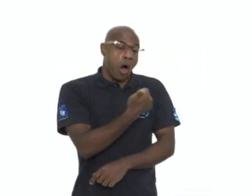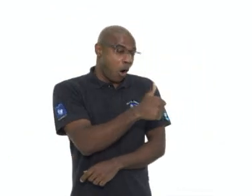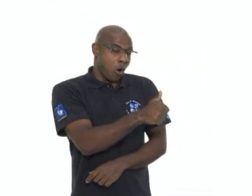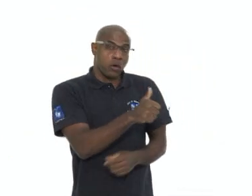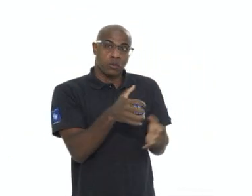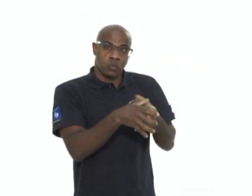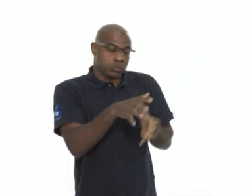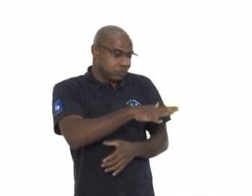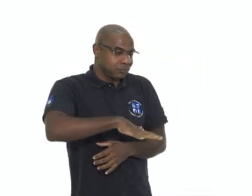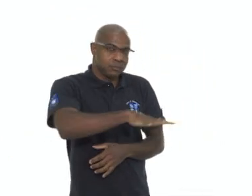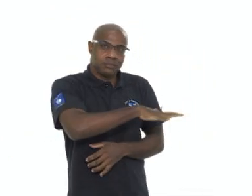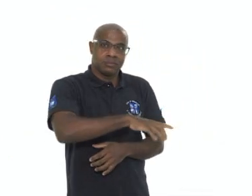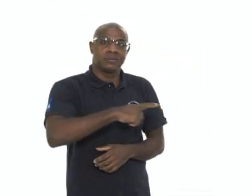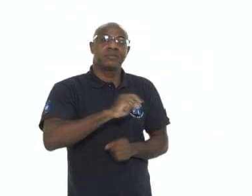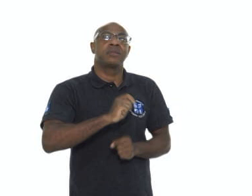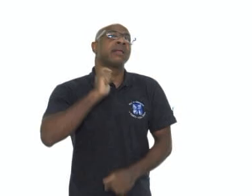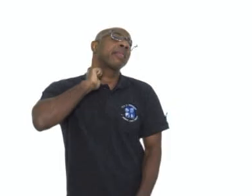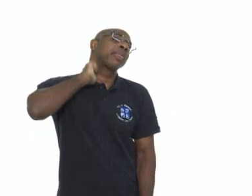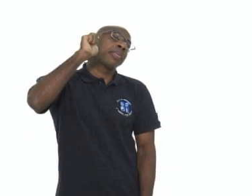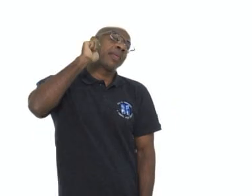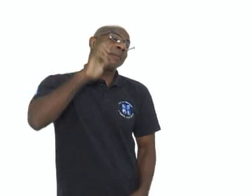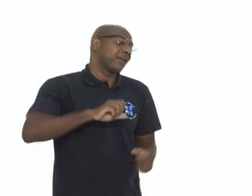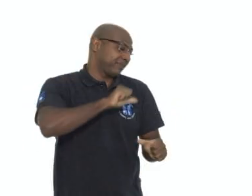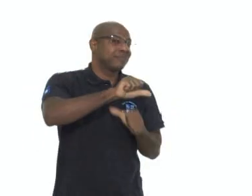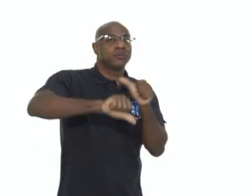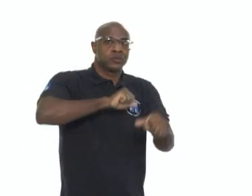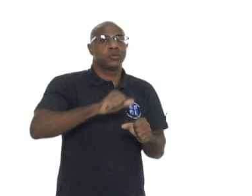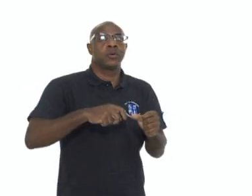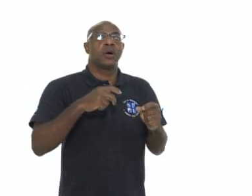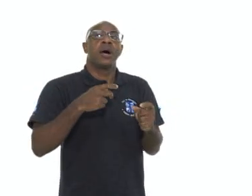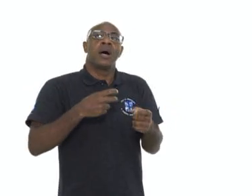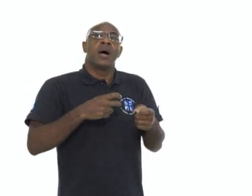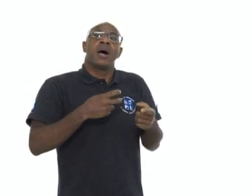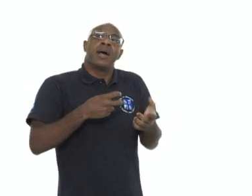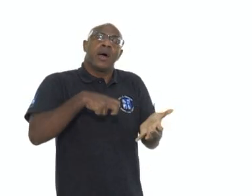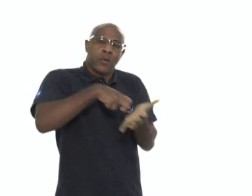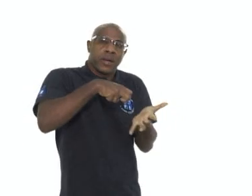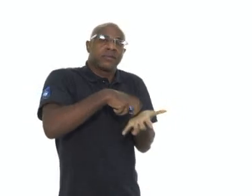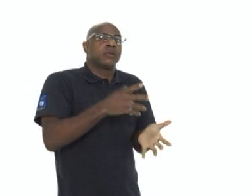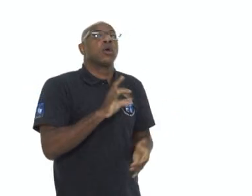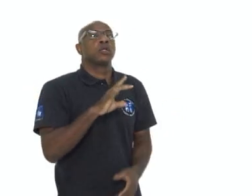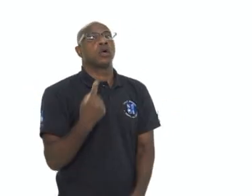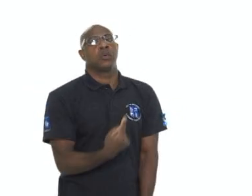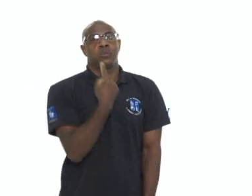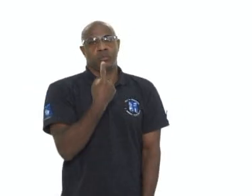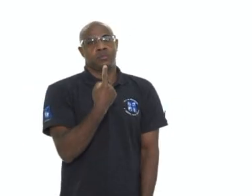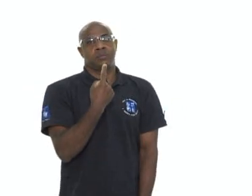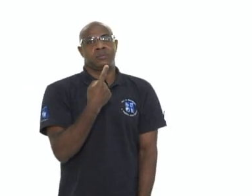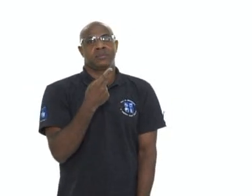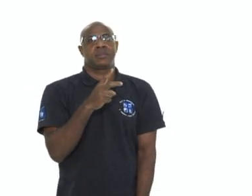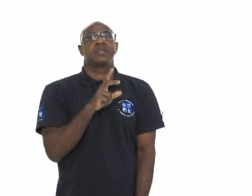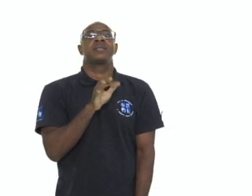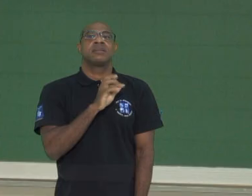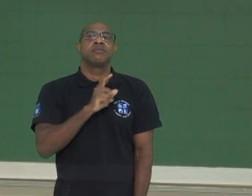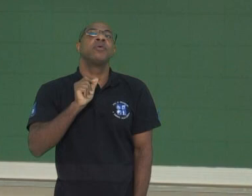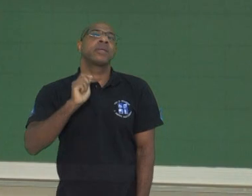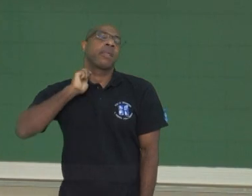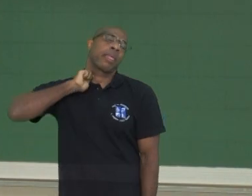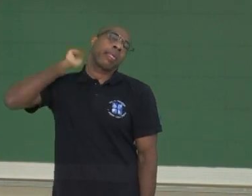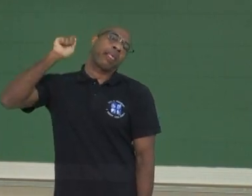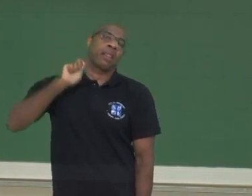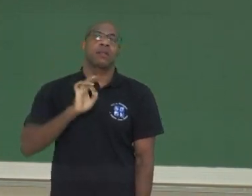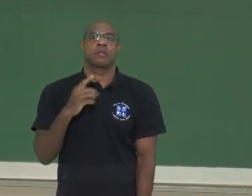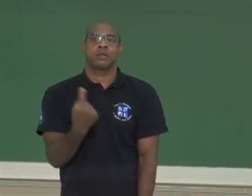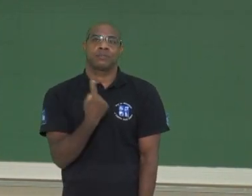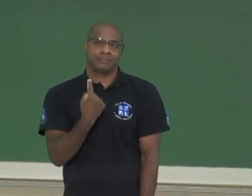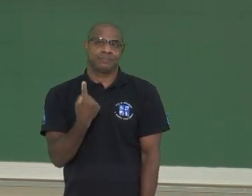depois as penas mudaram, os castigos mudaram e somente Tiradentes de fato foi condenado à morte. Entendeu? Então aqui,